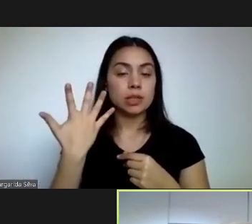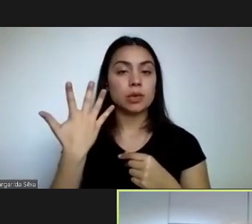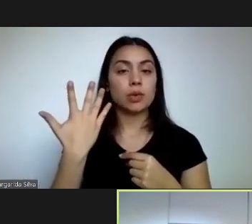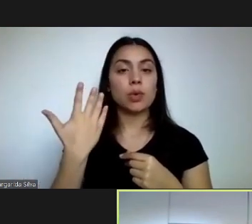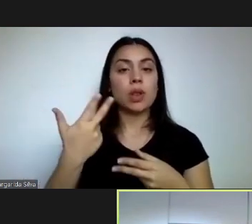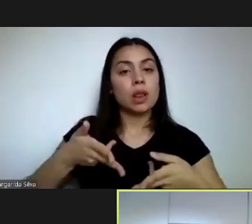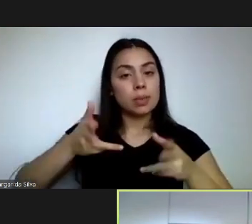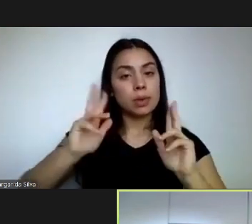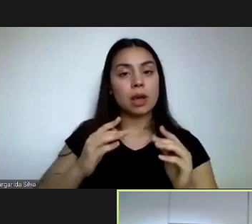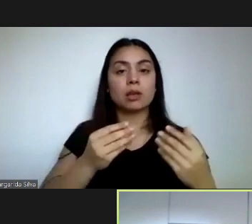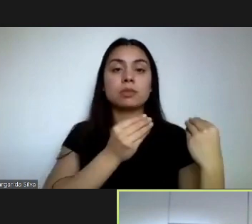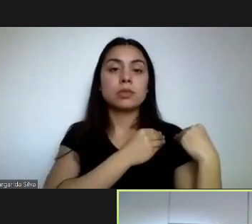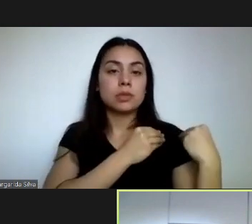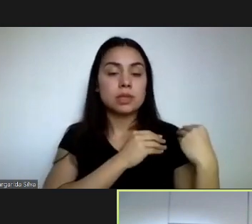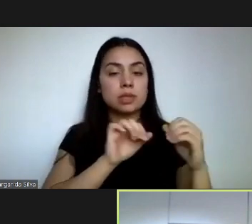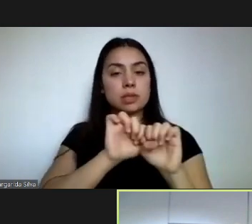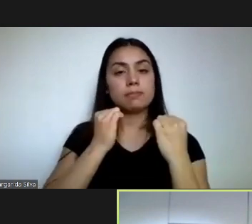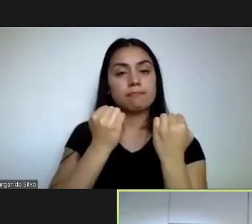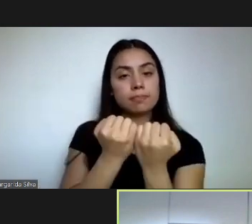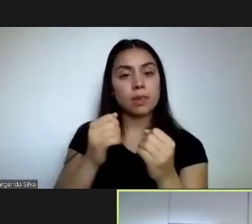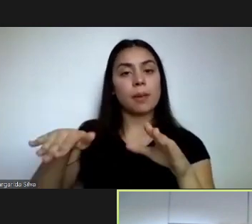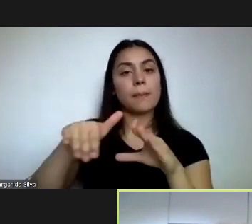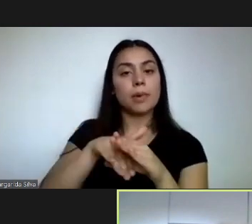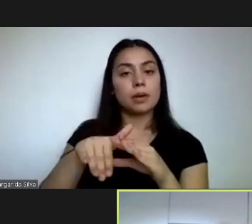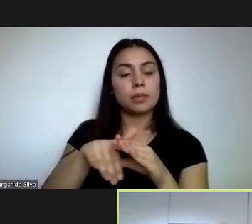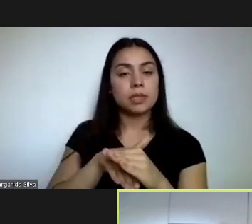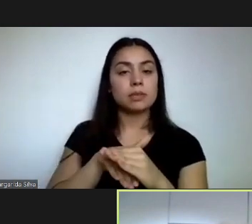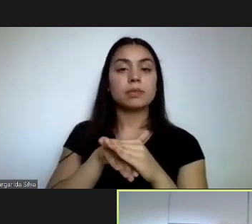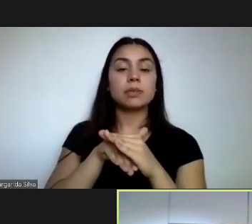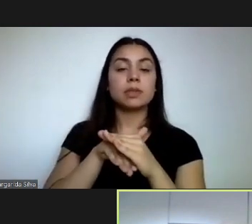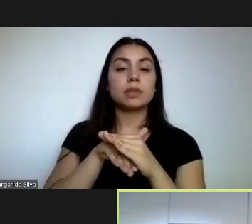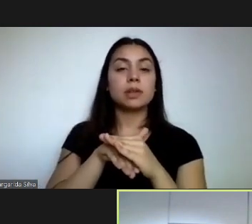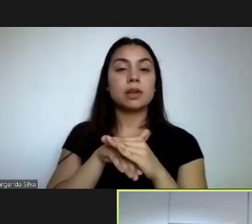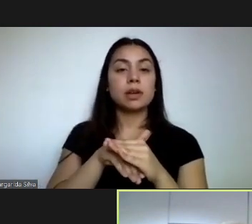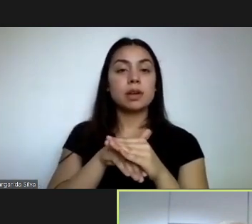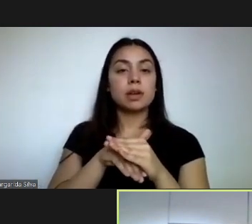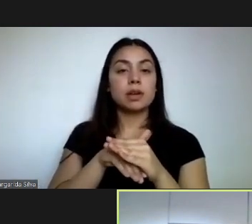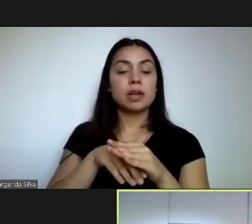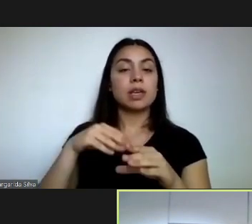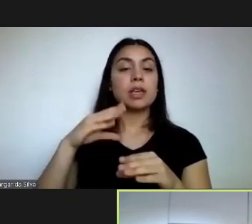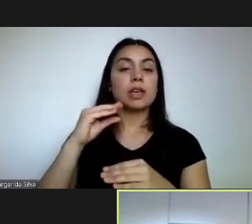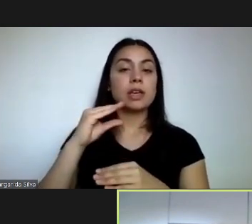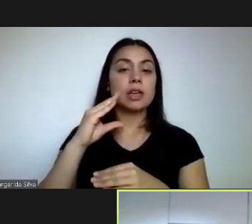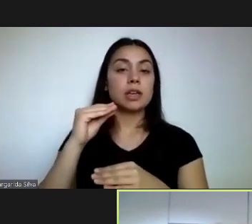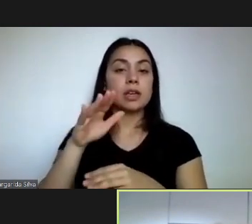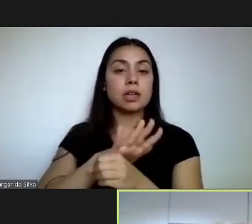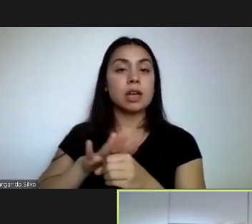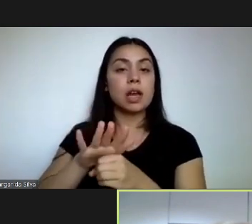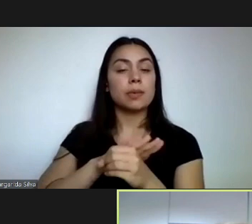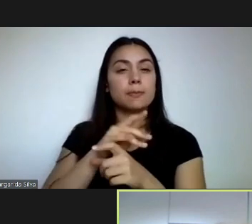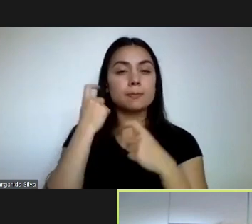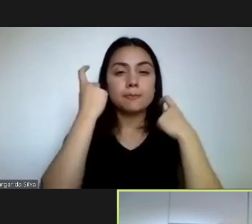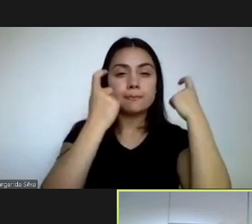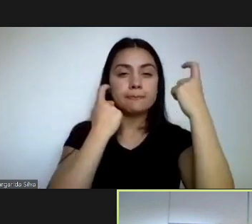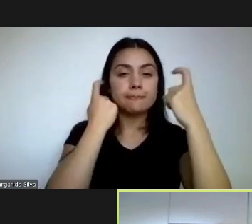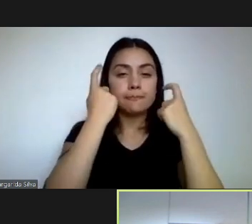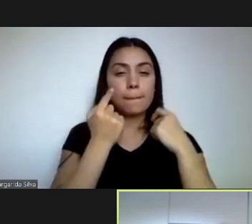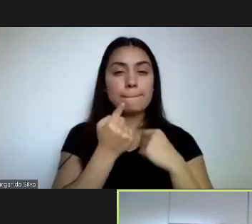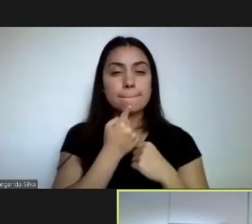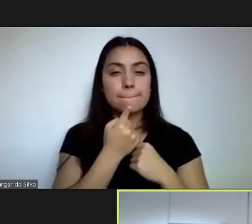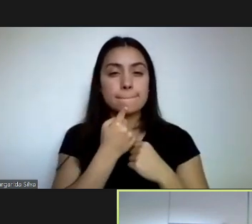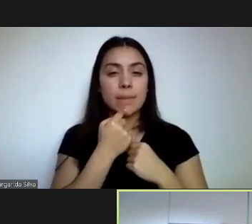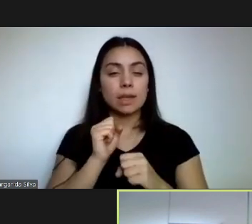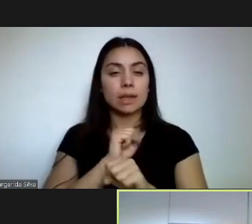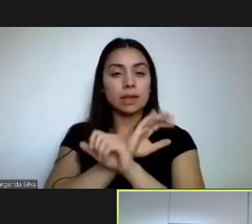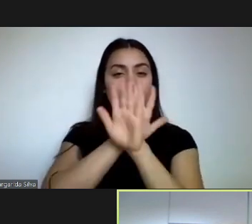responsabilidade, a cidadania, a participação, e as 10 áreas de competência em que o pensamento crítico e a base humanista assumem